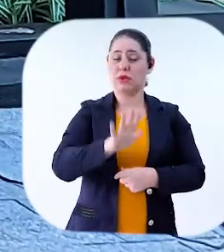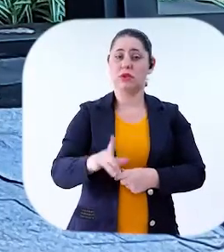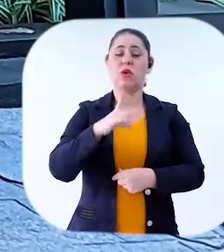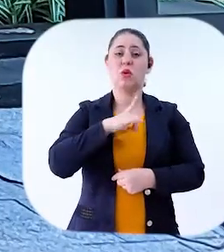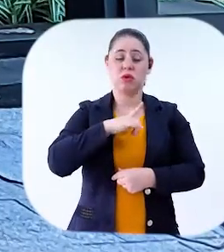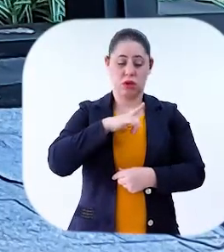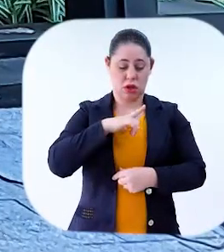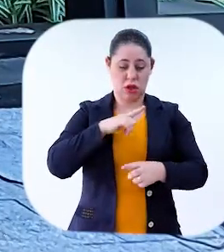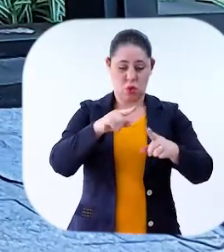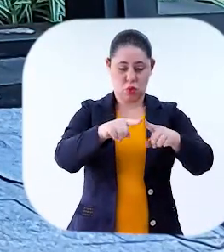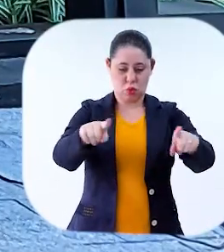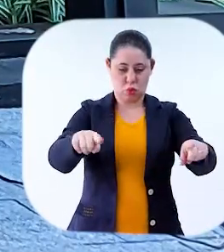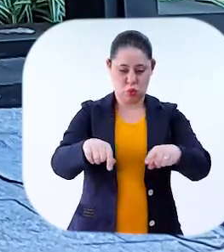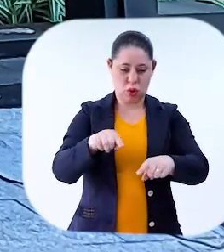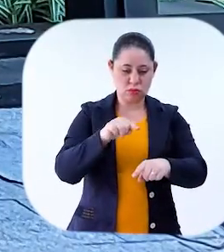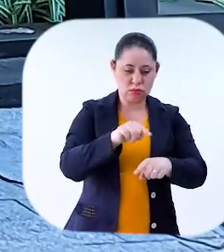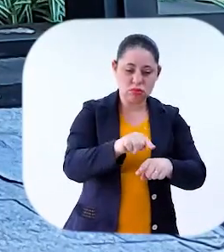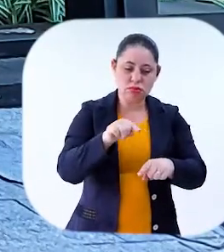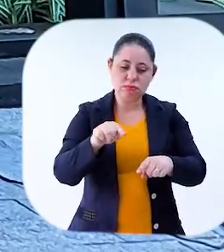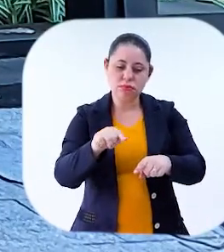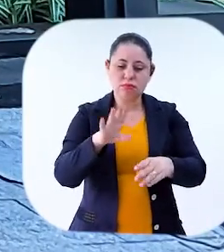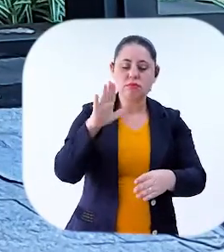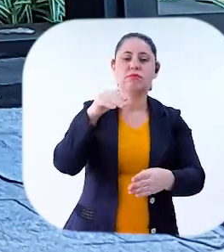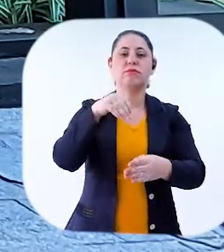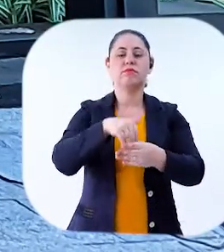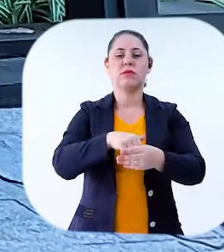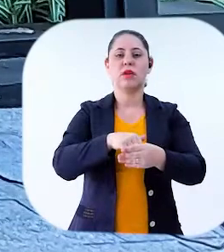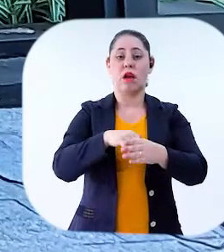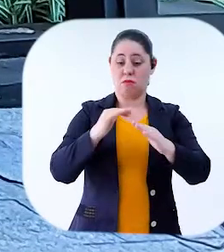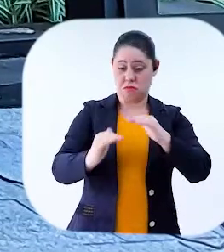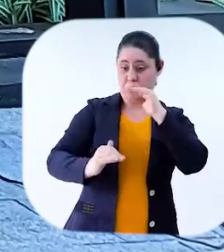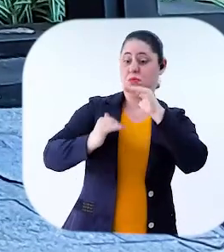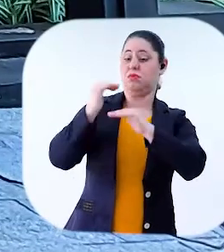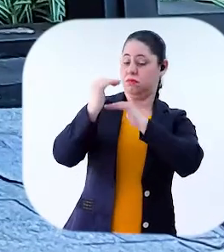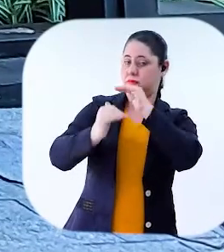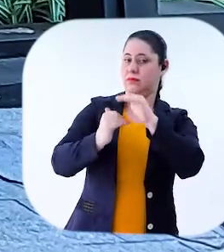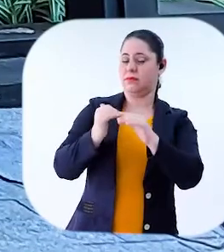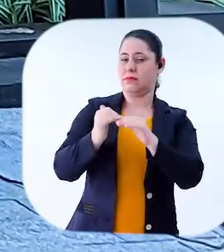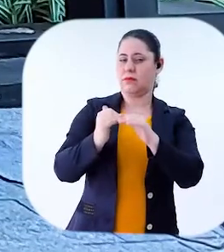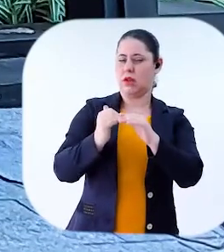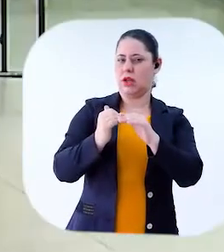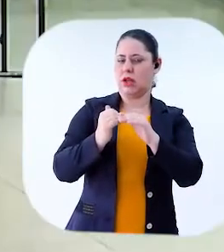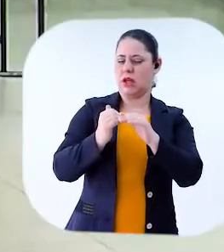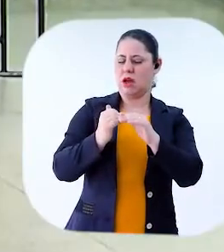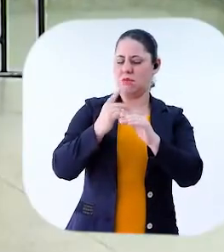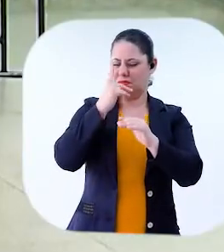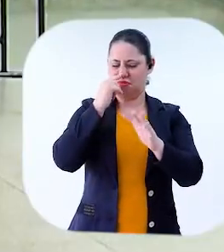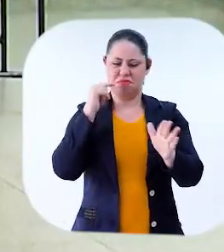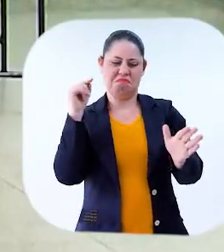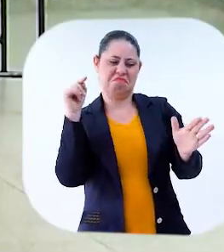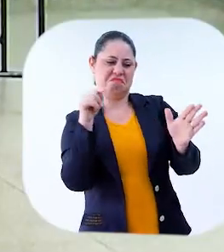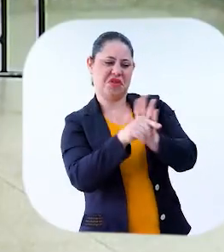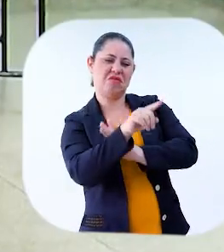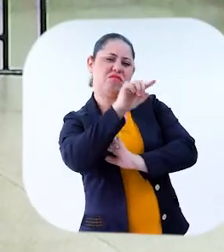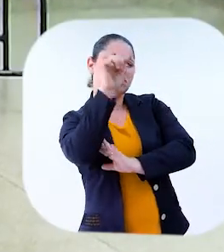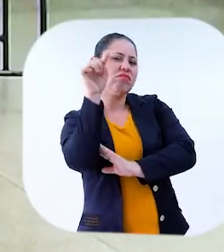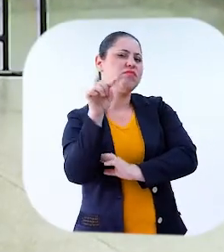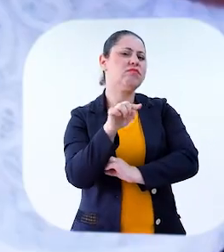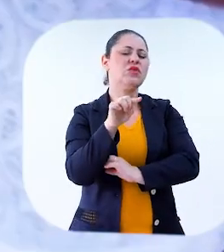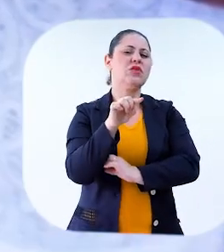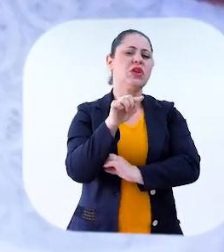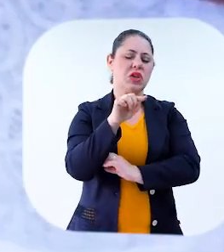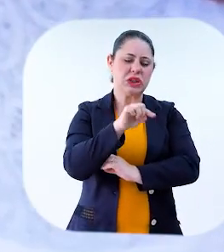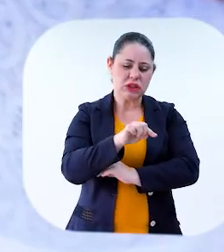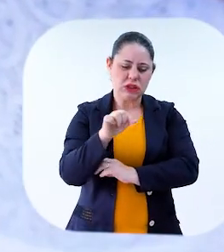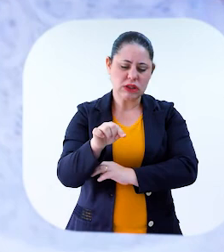já temos a questão das urnas eletrônicas. Veja só, é um grande avanço, né? Embora se questione a questão das urnas eletrônicas, né? Muita gente